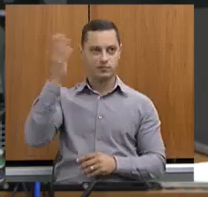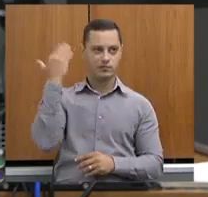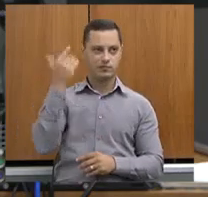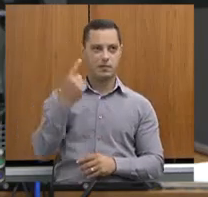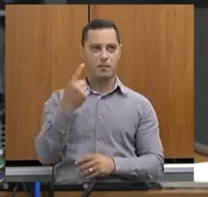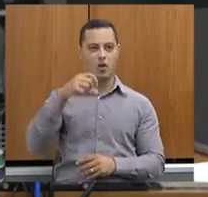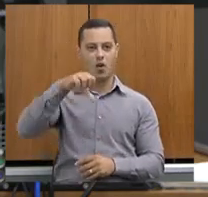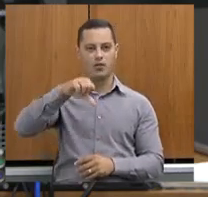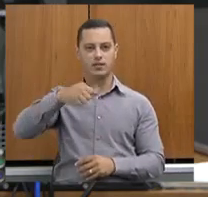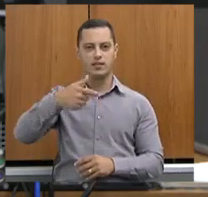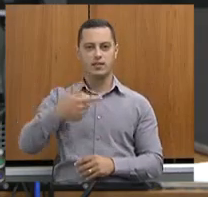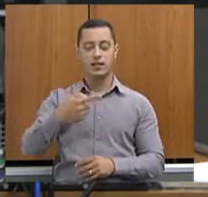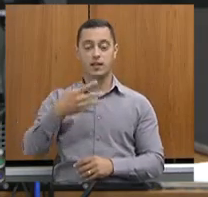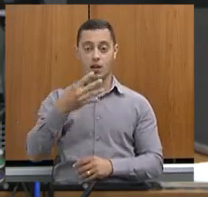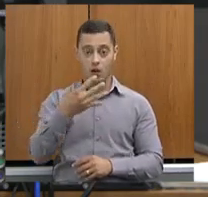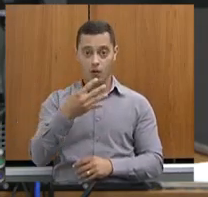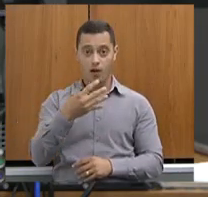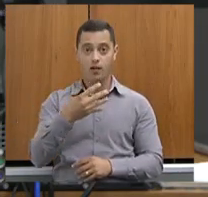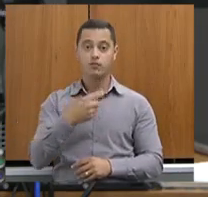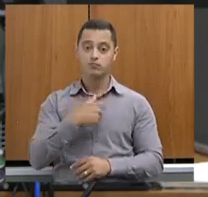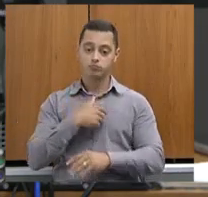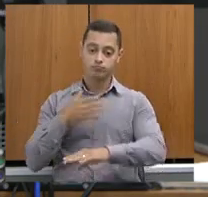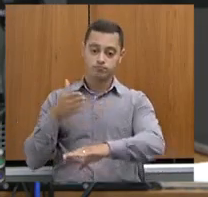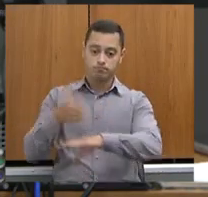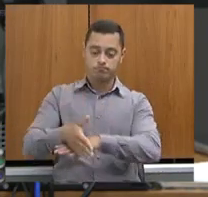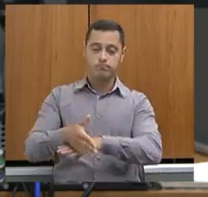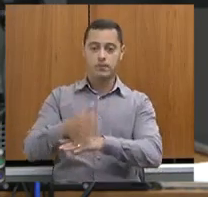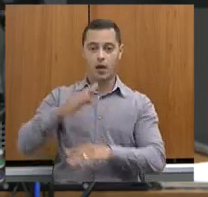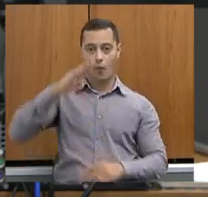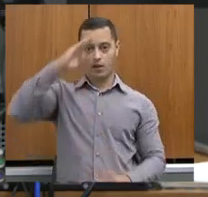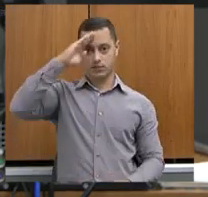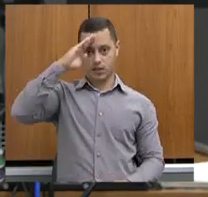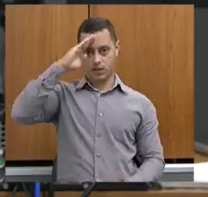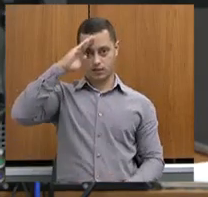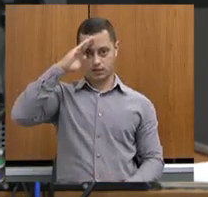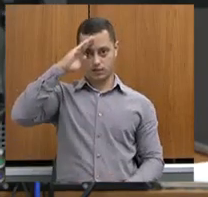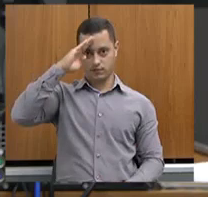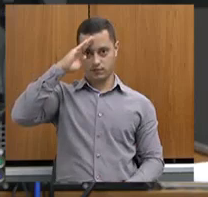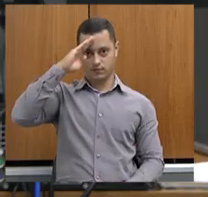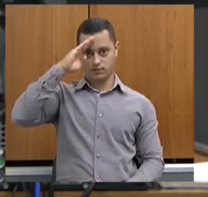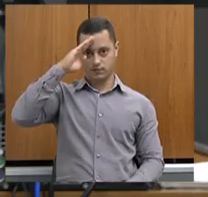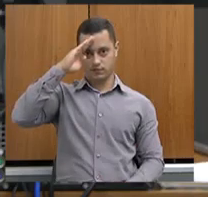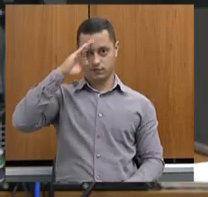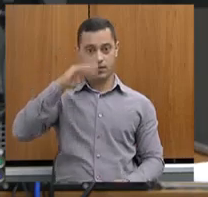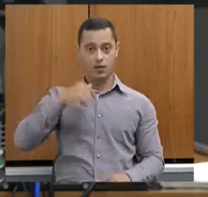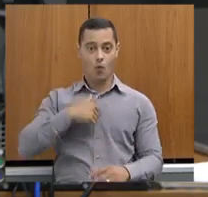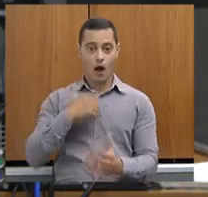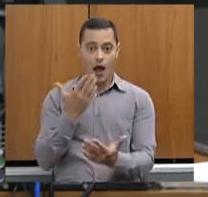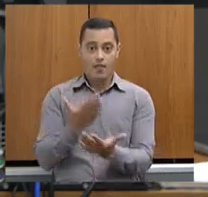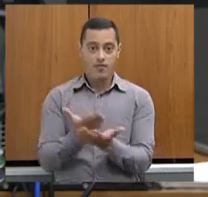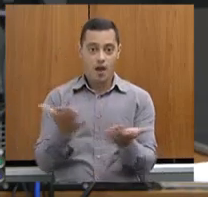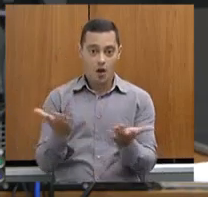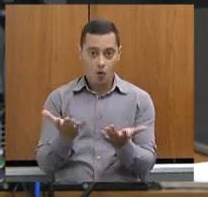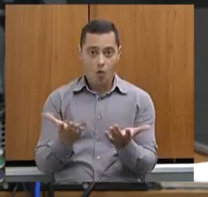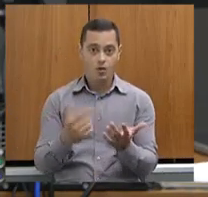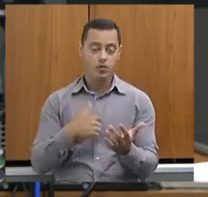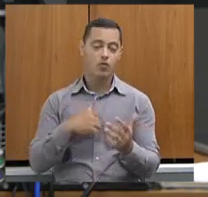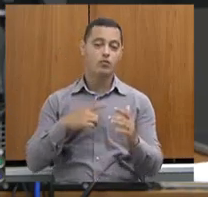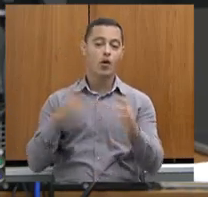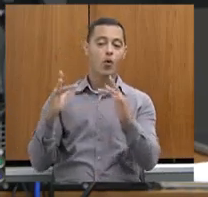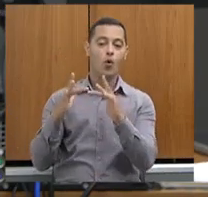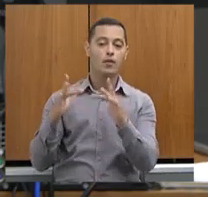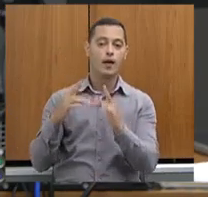1974 eu serviu o exército brasileiro eu mantenho contato até hoje com meu comandante Coronel